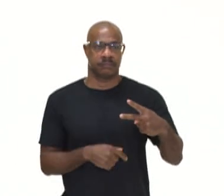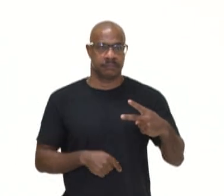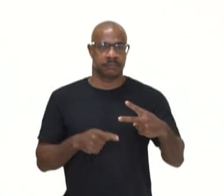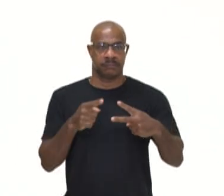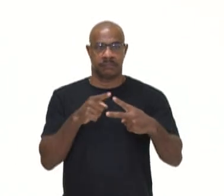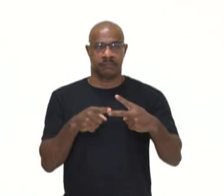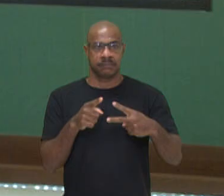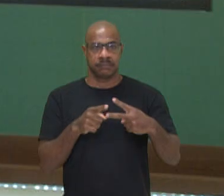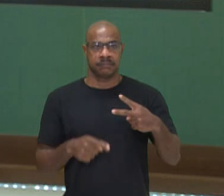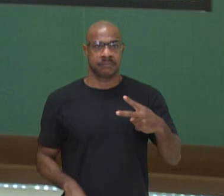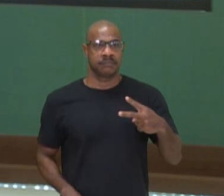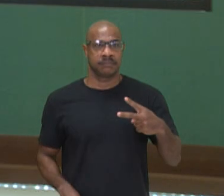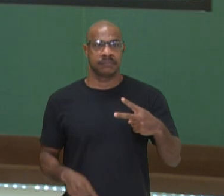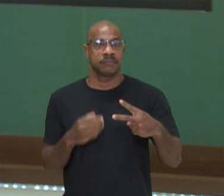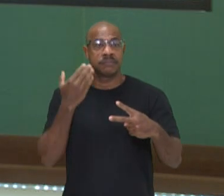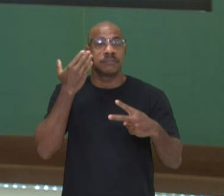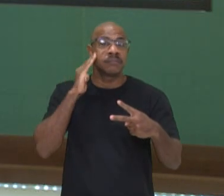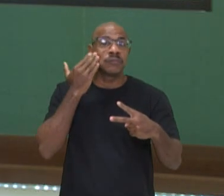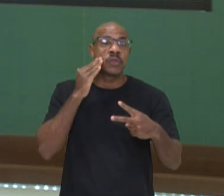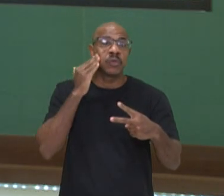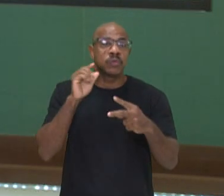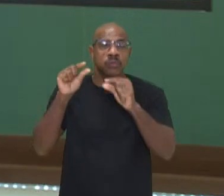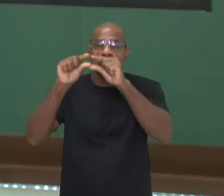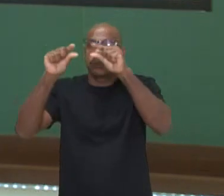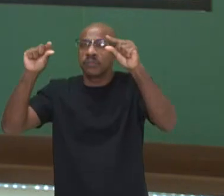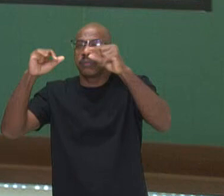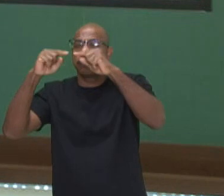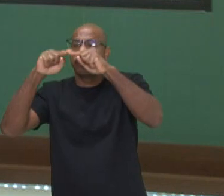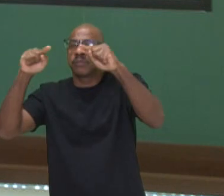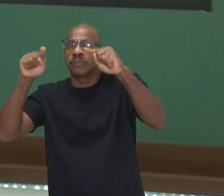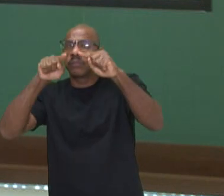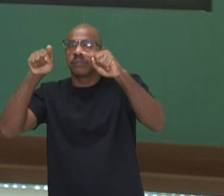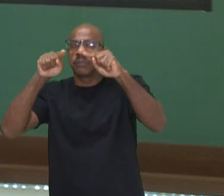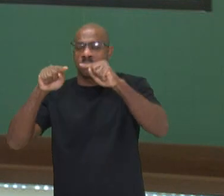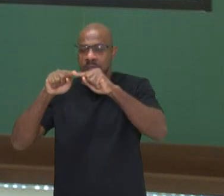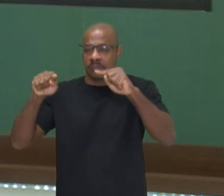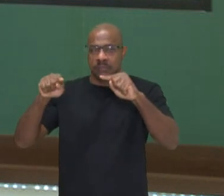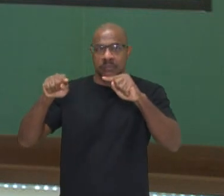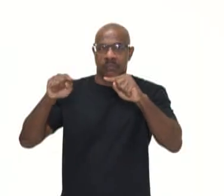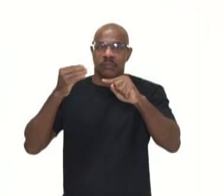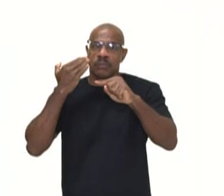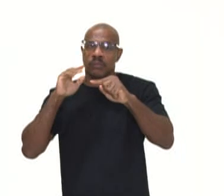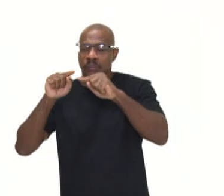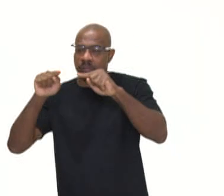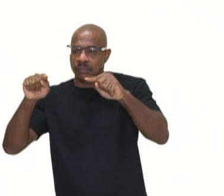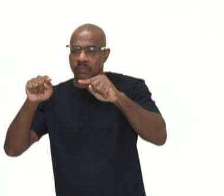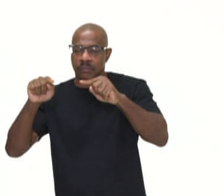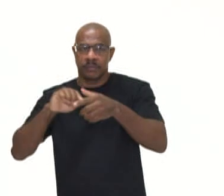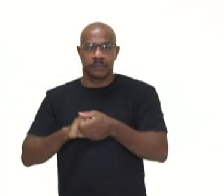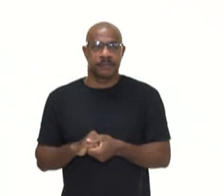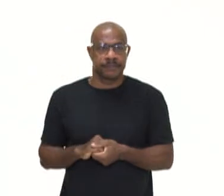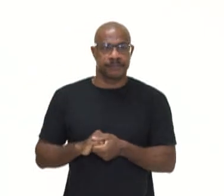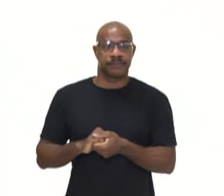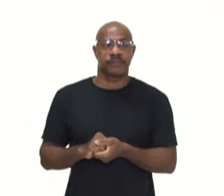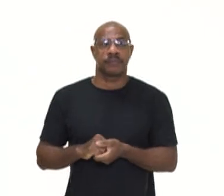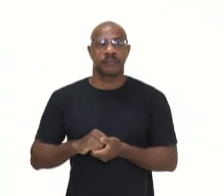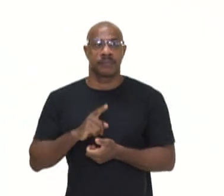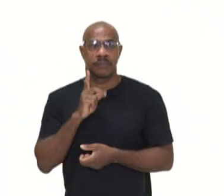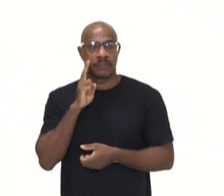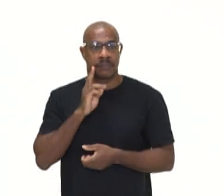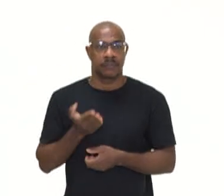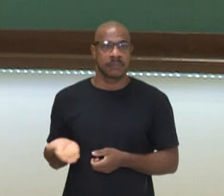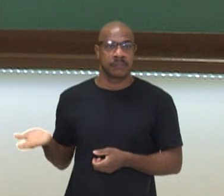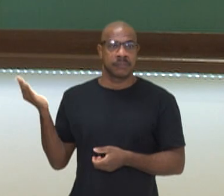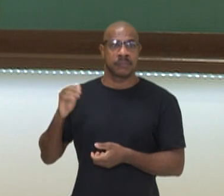good idea, aren't there? Tag questions são curtas perguntas no final das frases com o intuito de confirmar o que foi dito. Então,